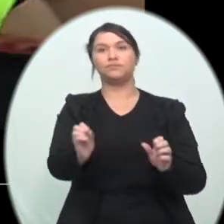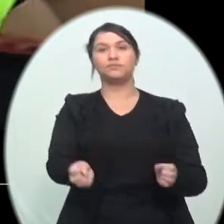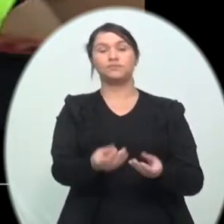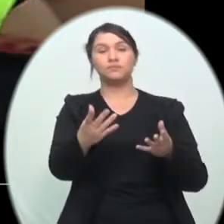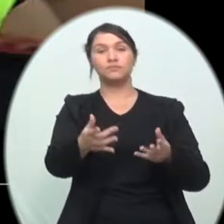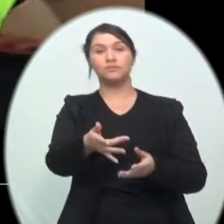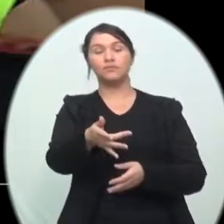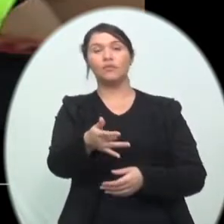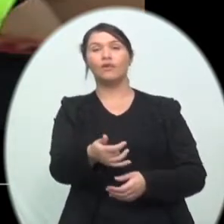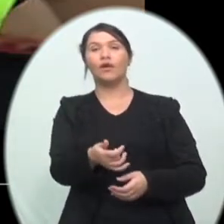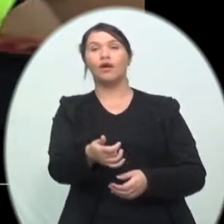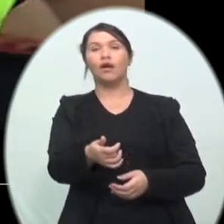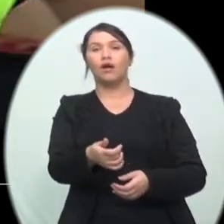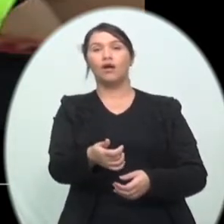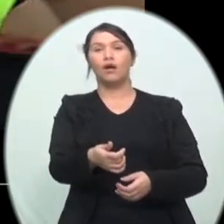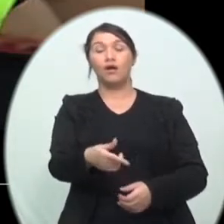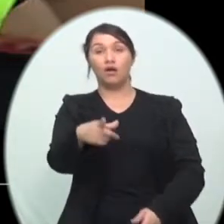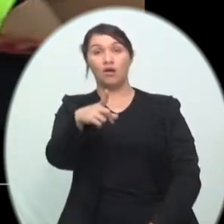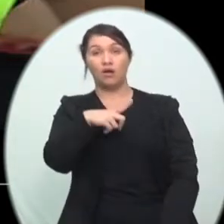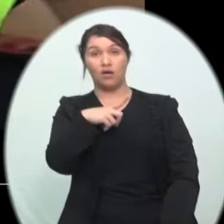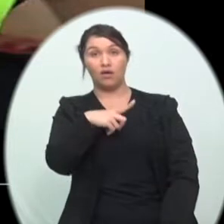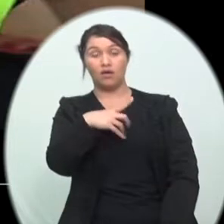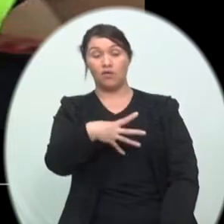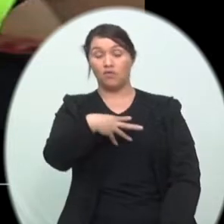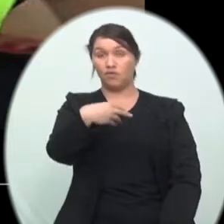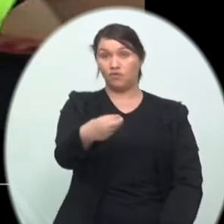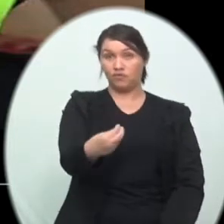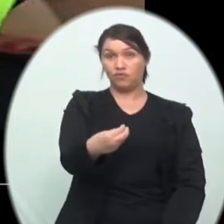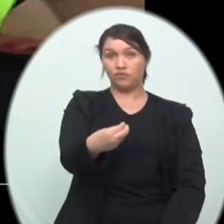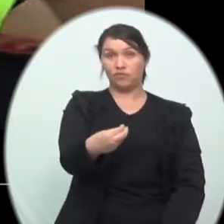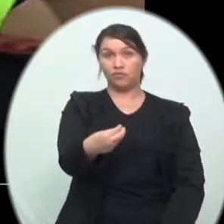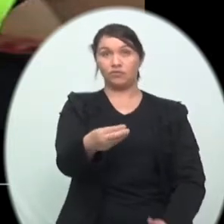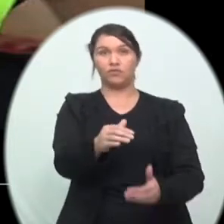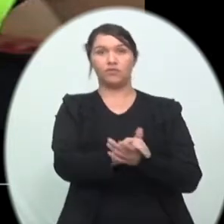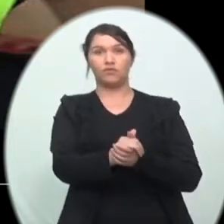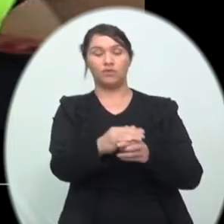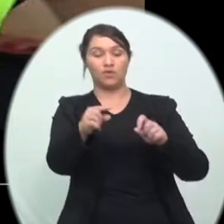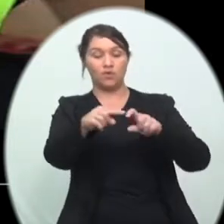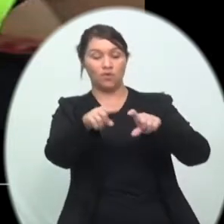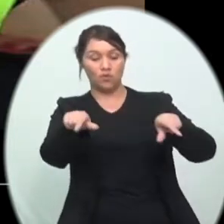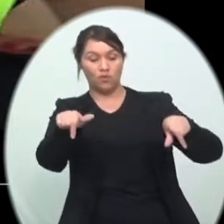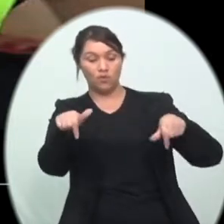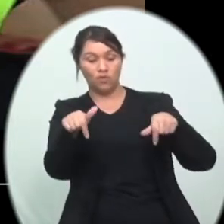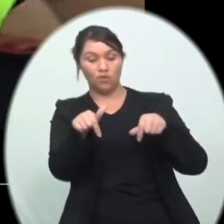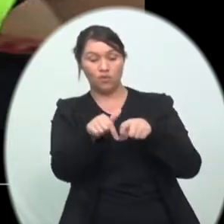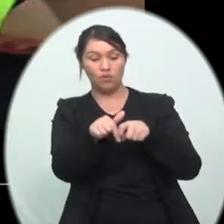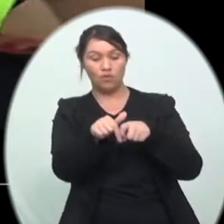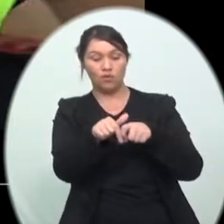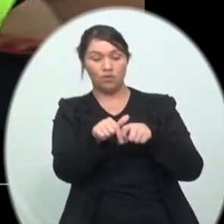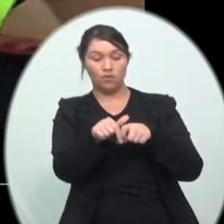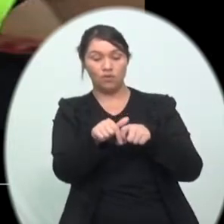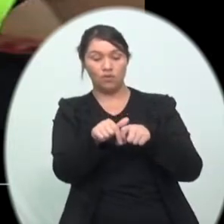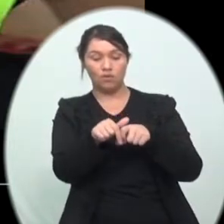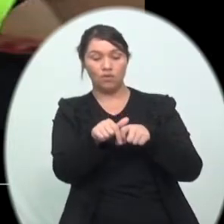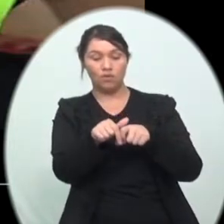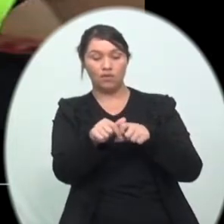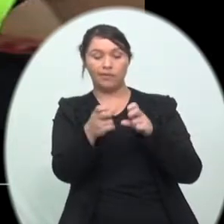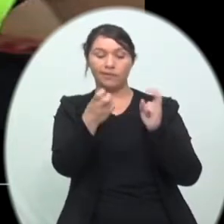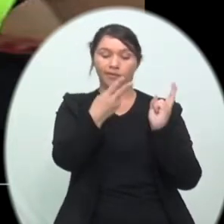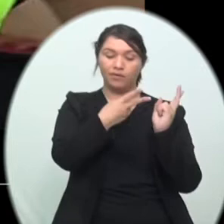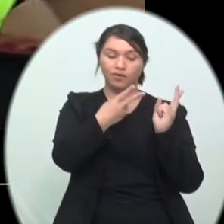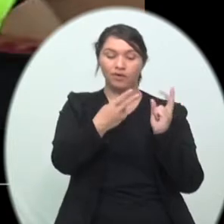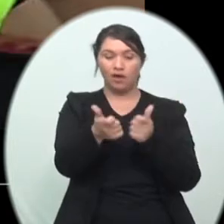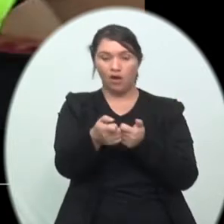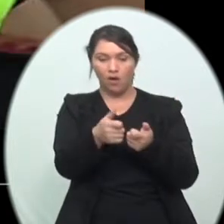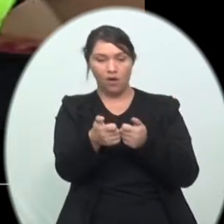gente tem filhos que estão no quarto aí, passa o final de semana lá, a gente pensa que está brincando, né? Mas tem gente que está fazendo coisas sérias. Esse